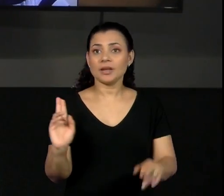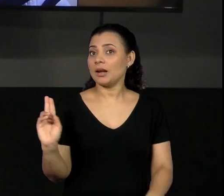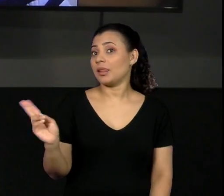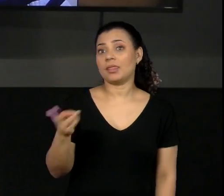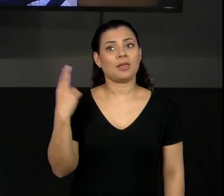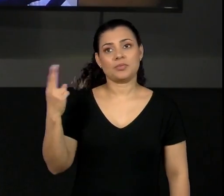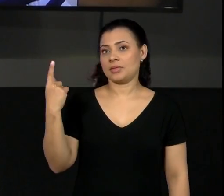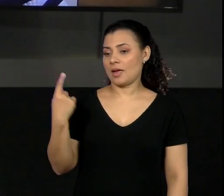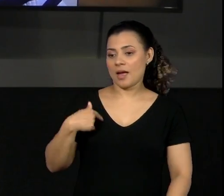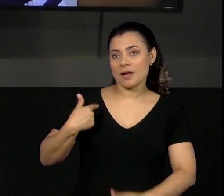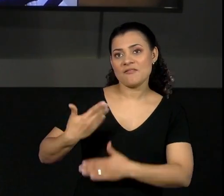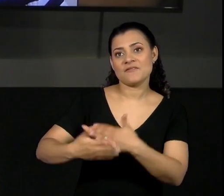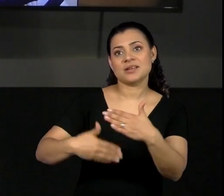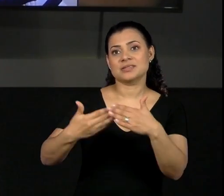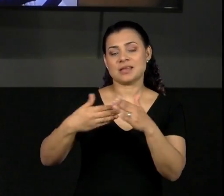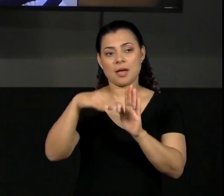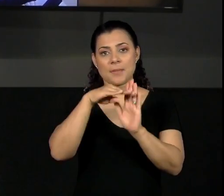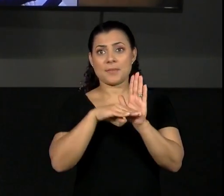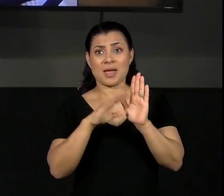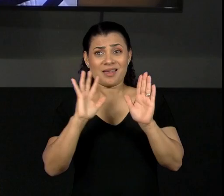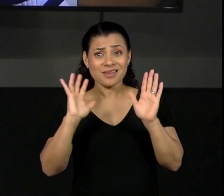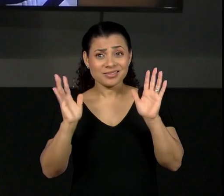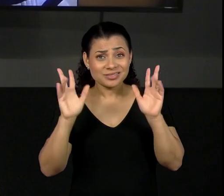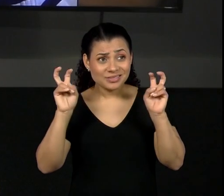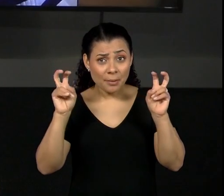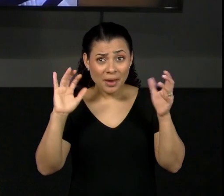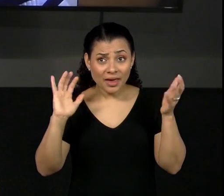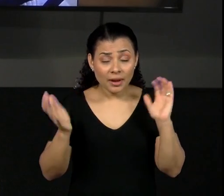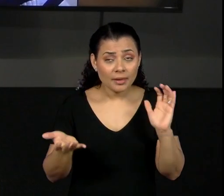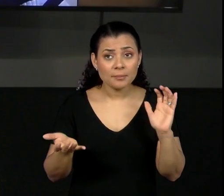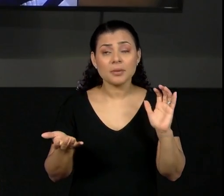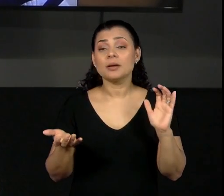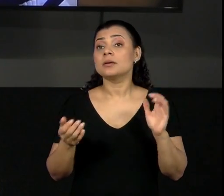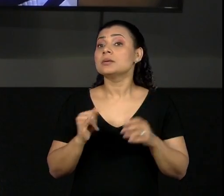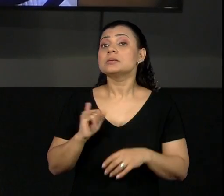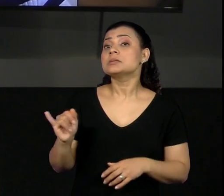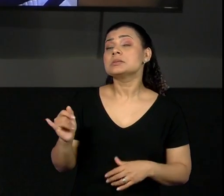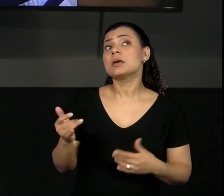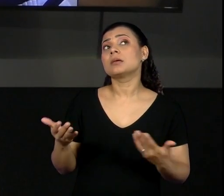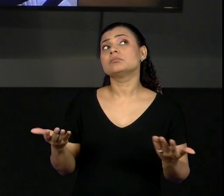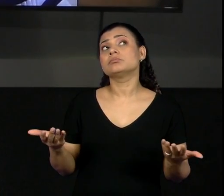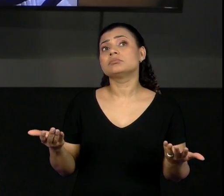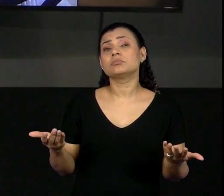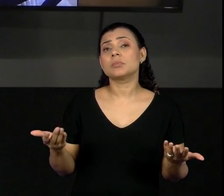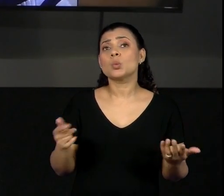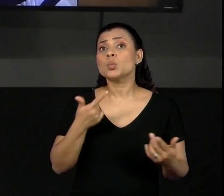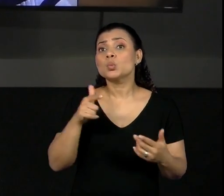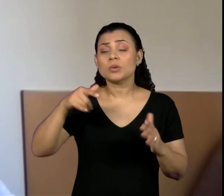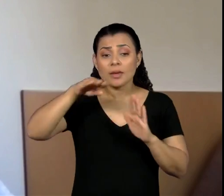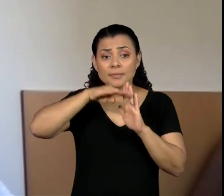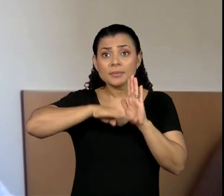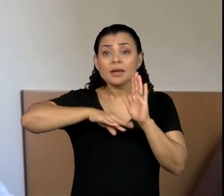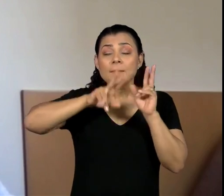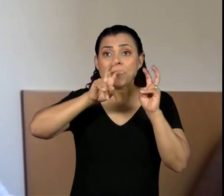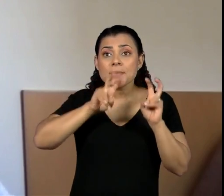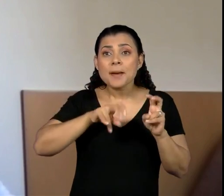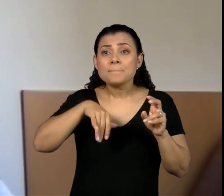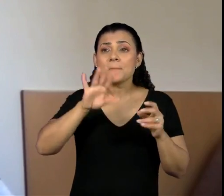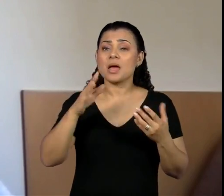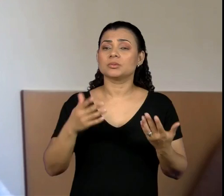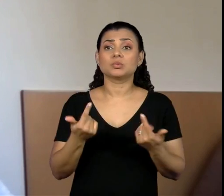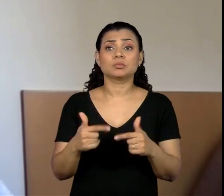gente avançar nessa agenda climática se não houver uma profundidade, um